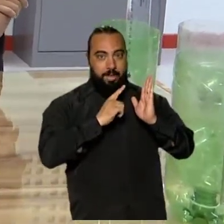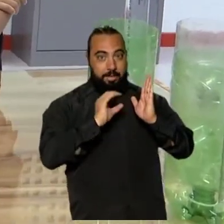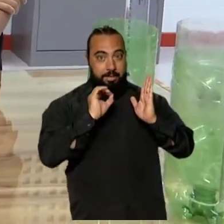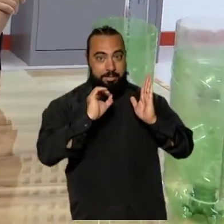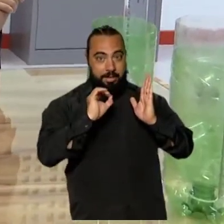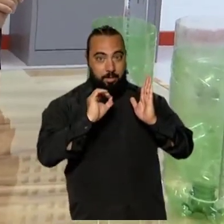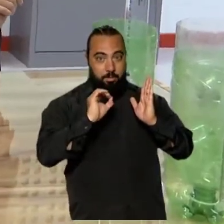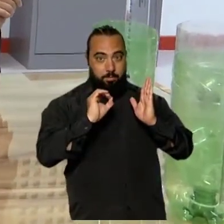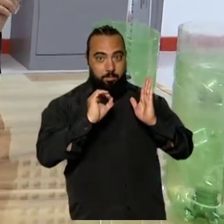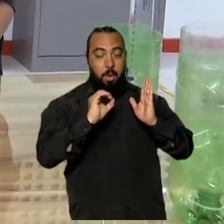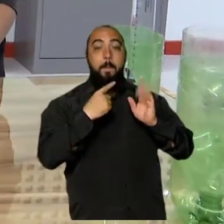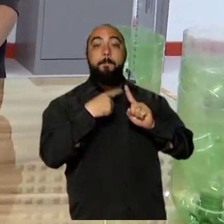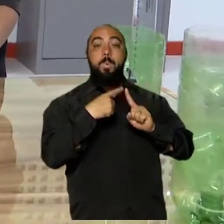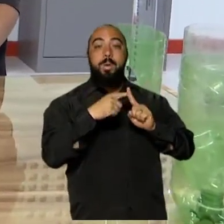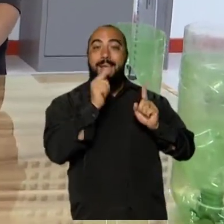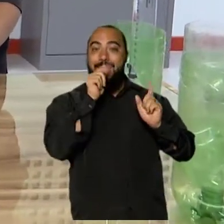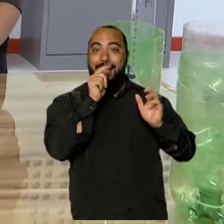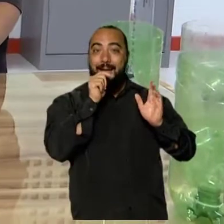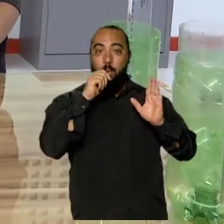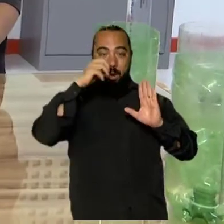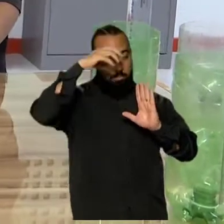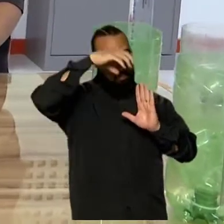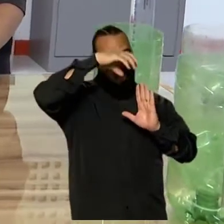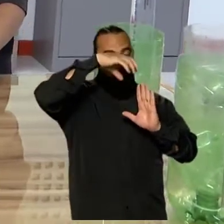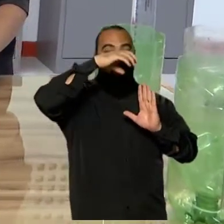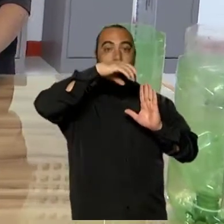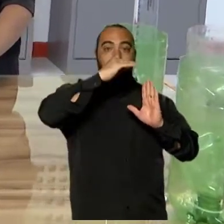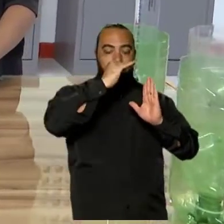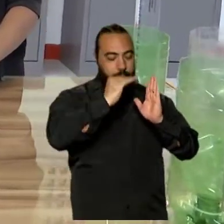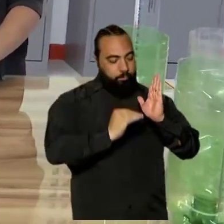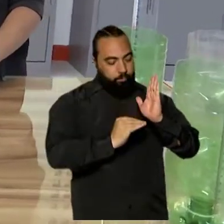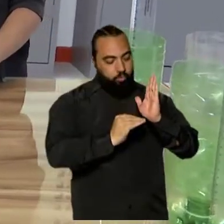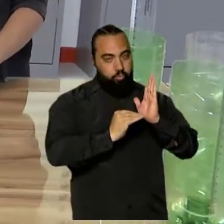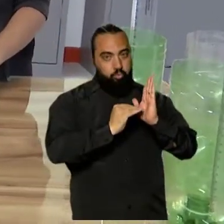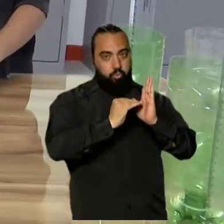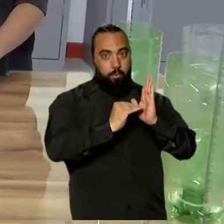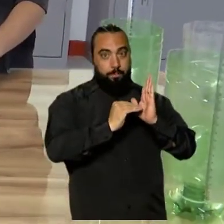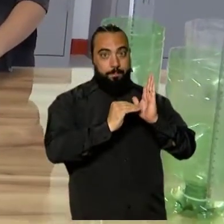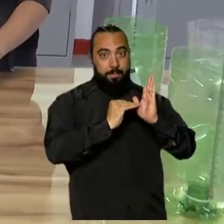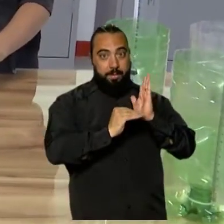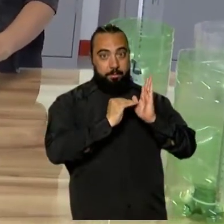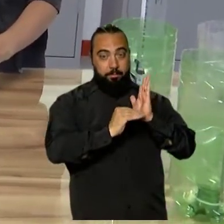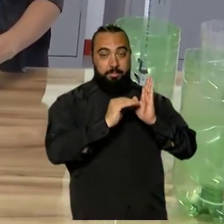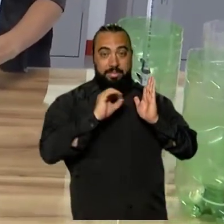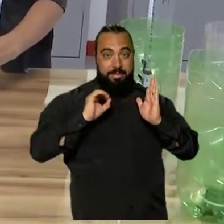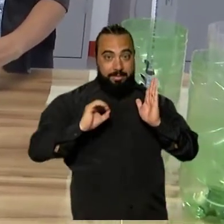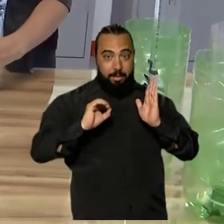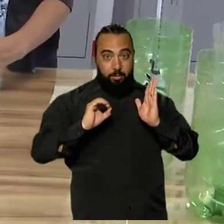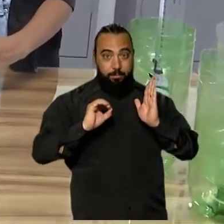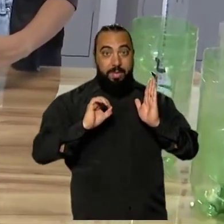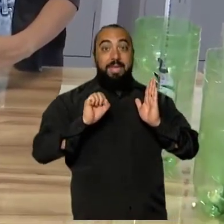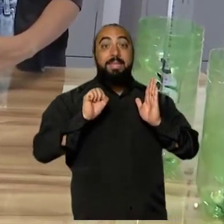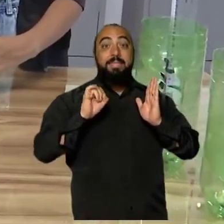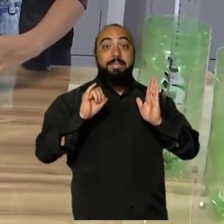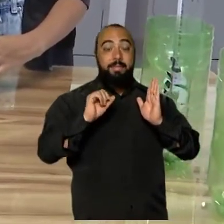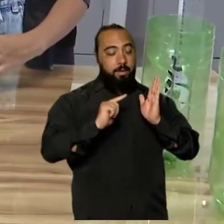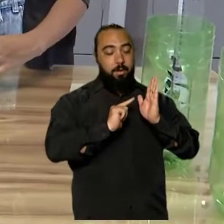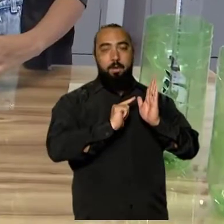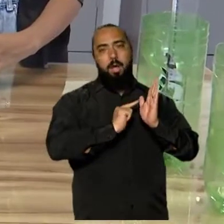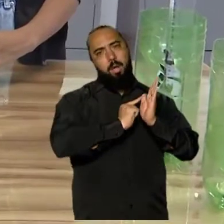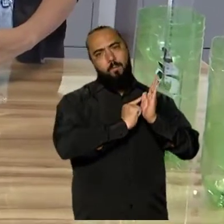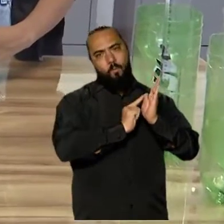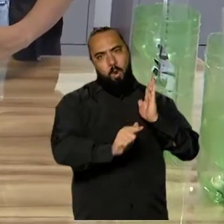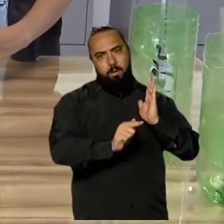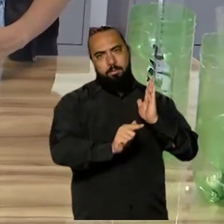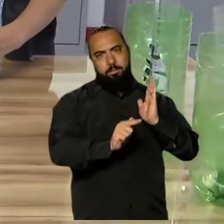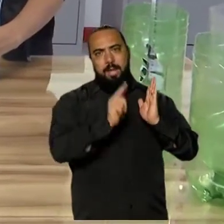Por quê? A água que cair da chuva vai ter que ser a partir do zero. Se a garrafa estiver vazia, a